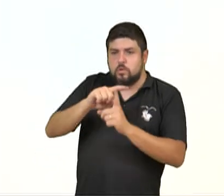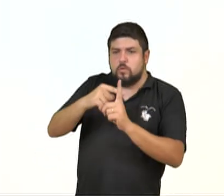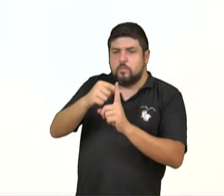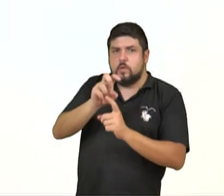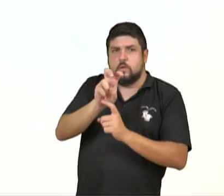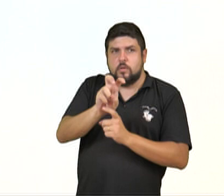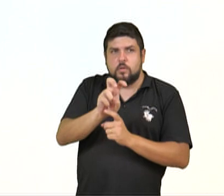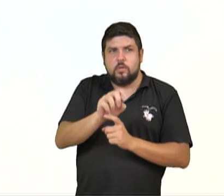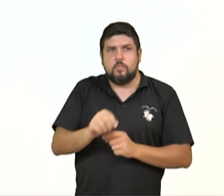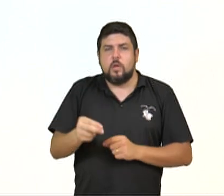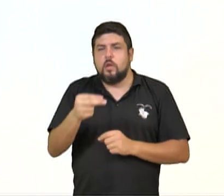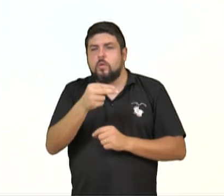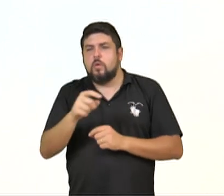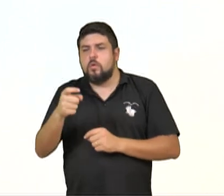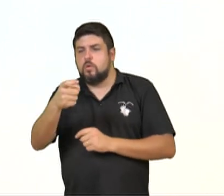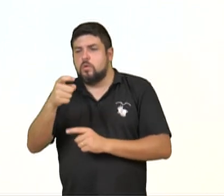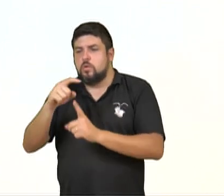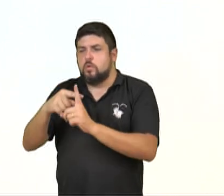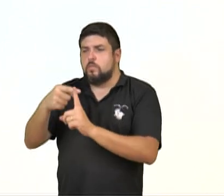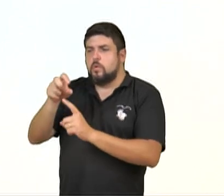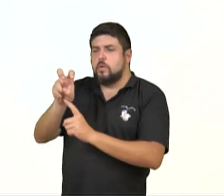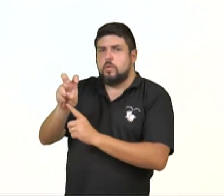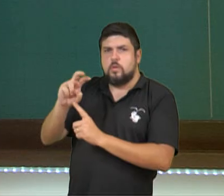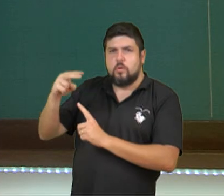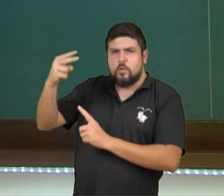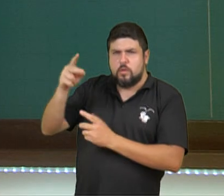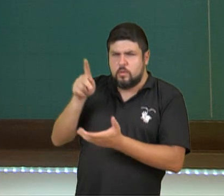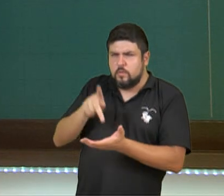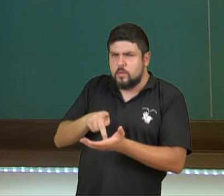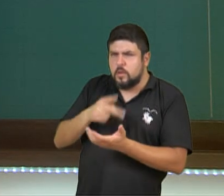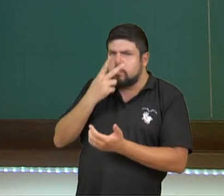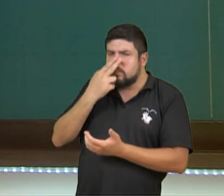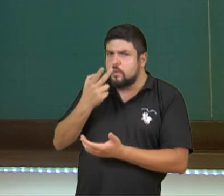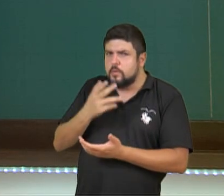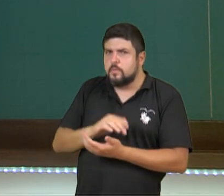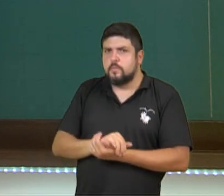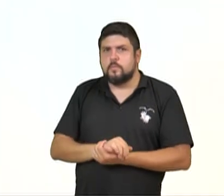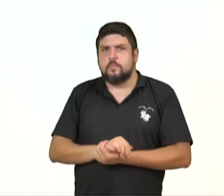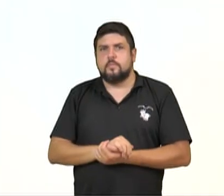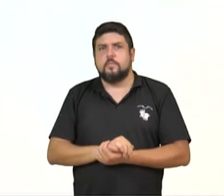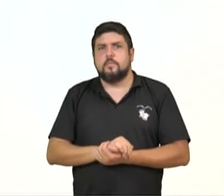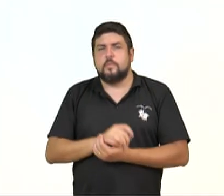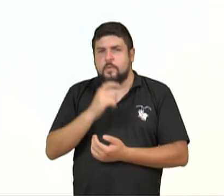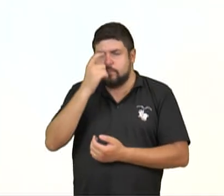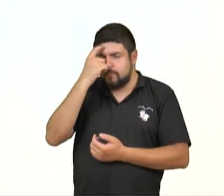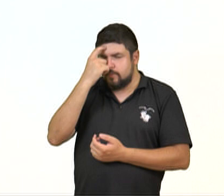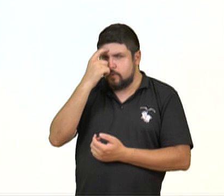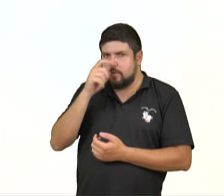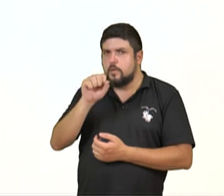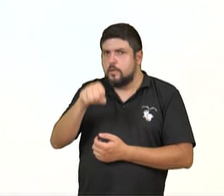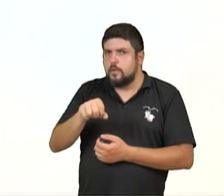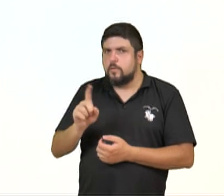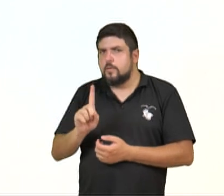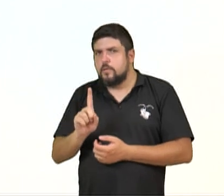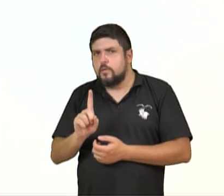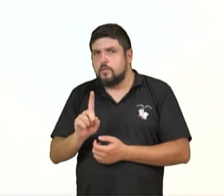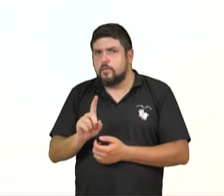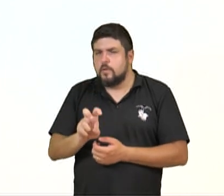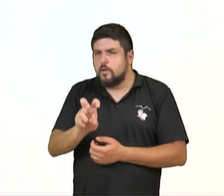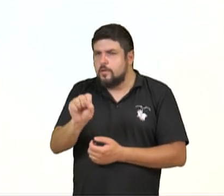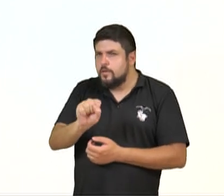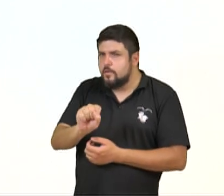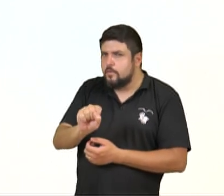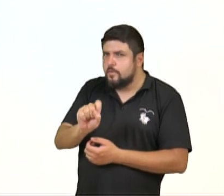é igual a x mais 5 ao quadrado? Isso é verdade? O que você acha? Pensa aí. Sim ou não? 5